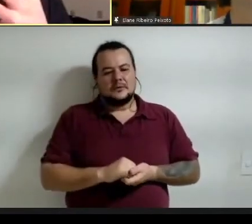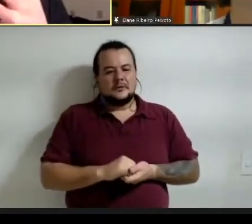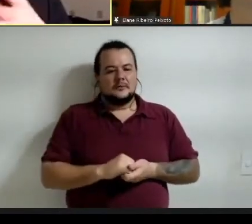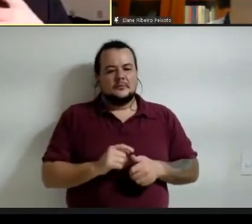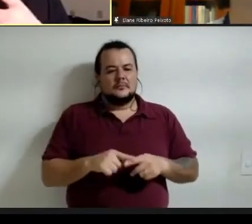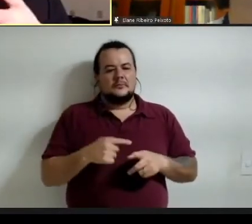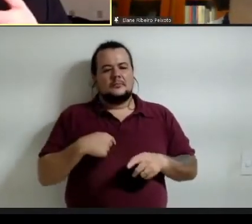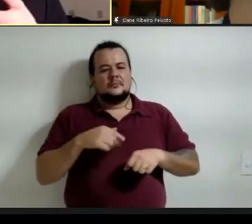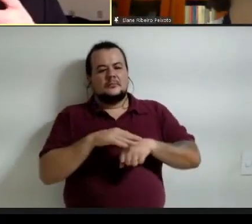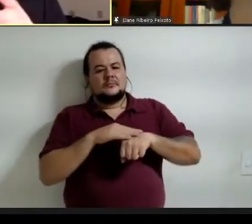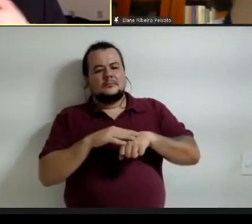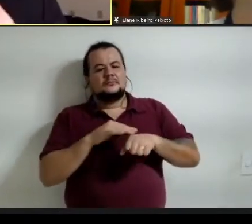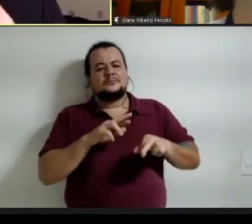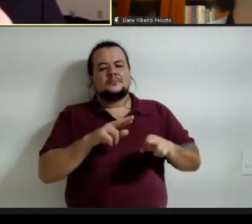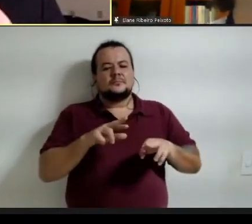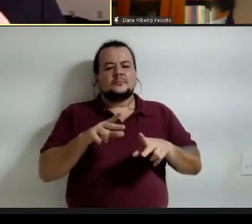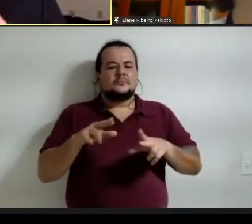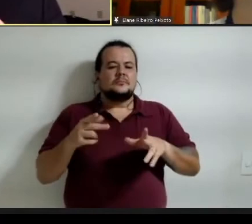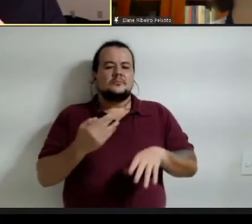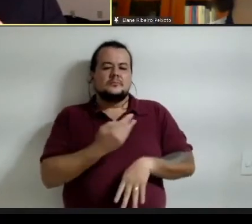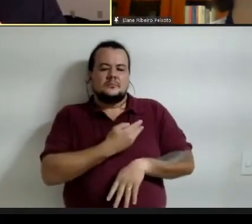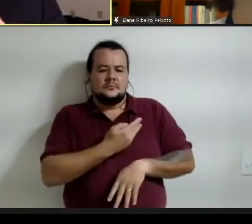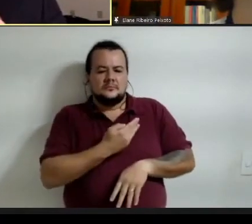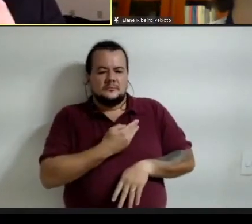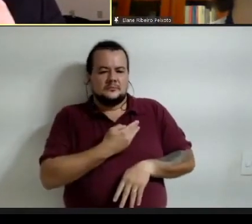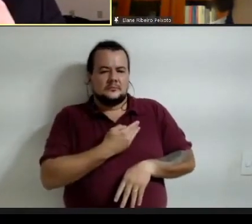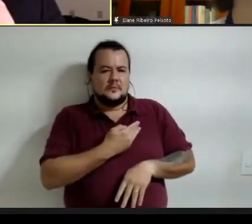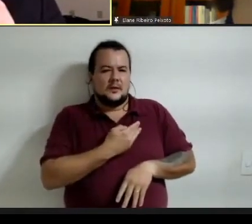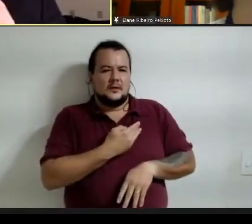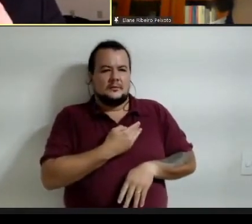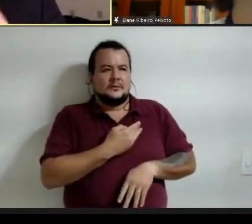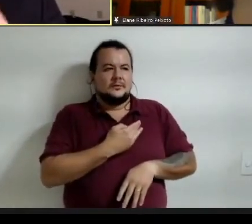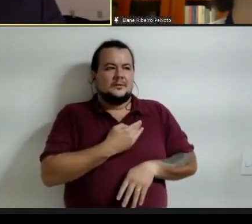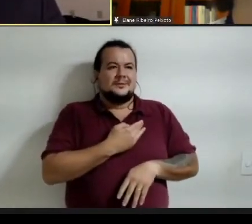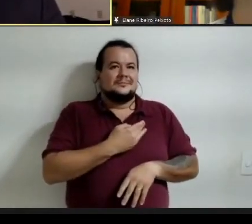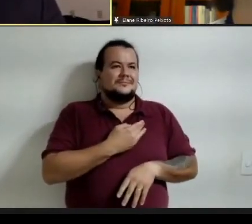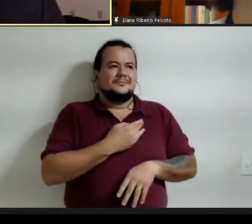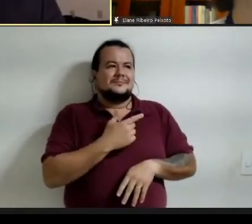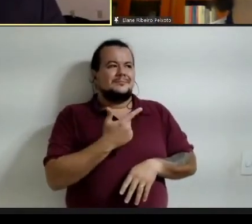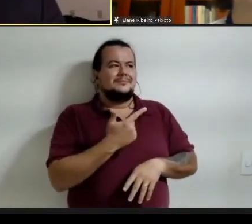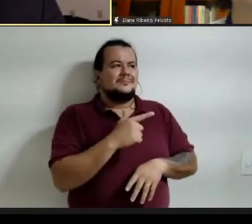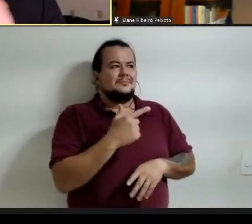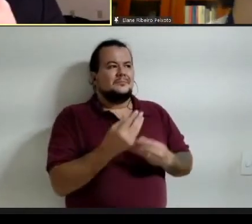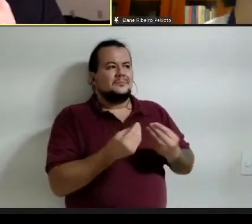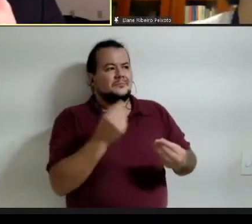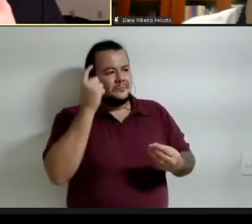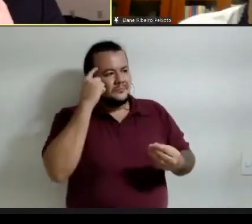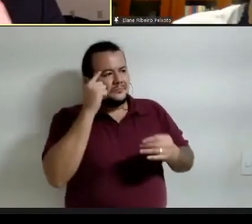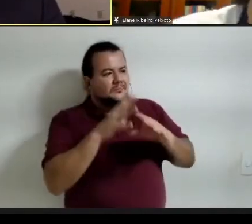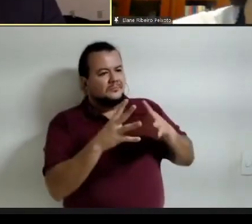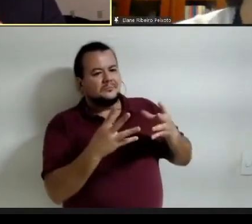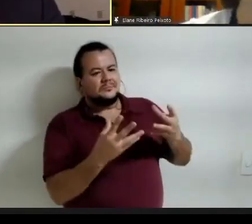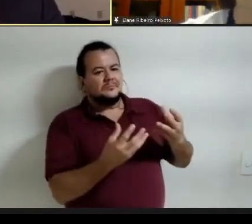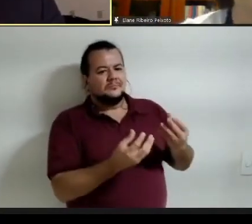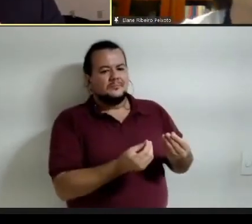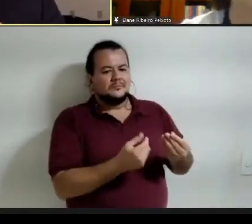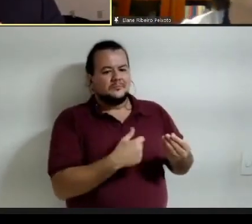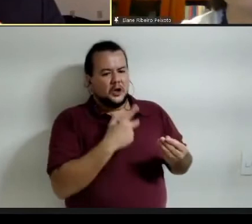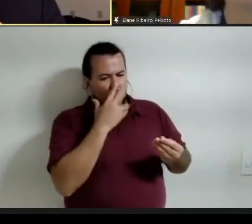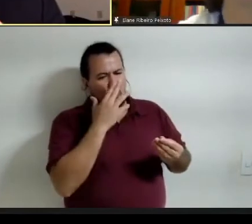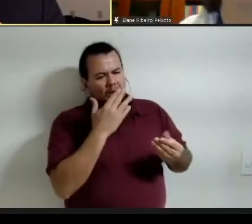vários amigos meus ou pessoal da minha geração e para eles não existe outra maneira de pensar o mundo, sabe? Eu acho que a gente está aqui para pensar